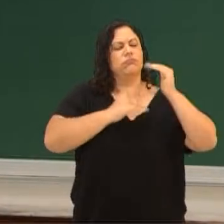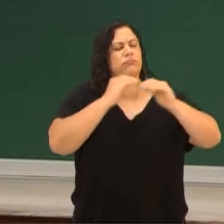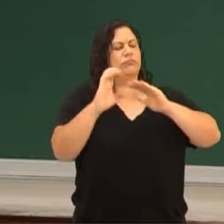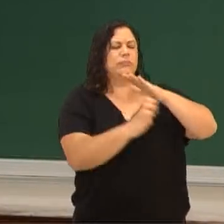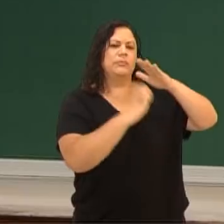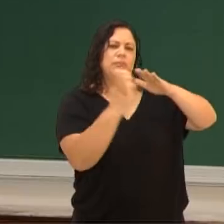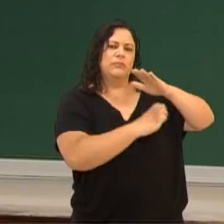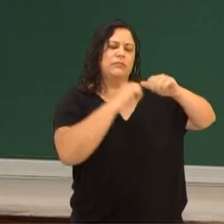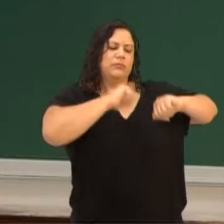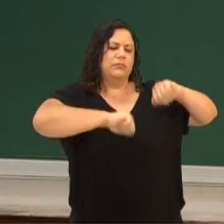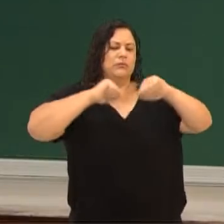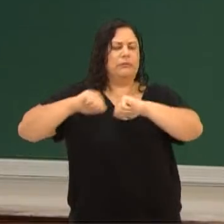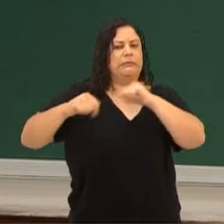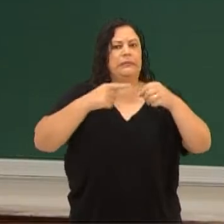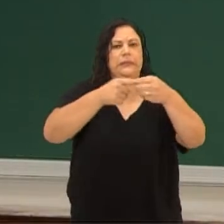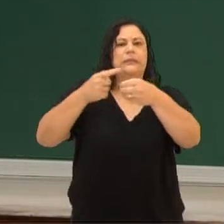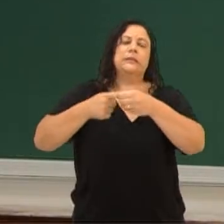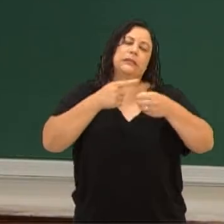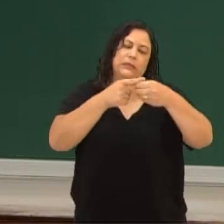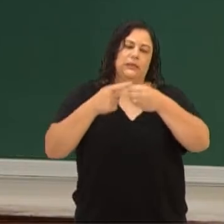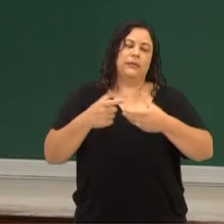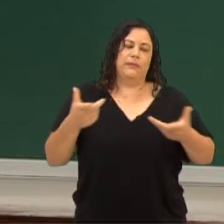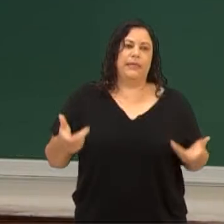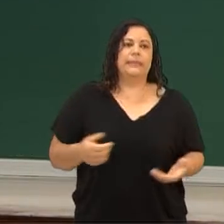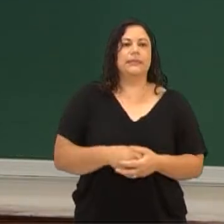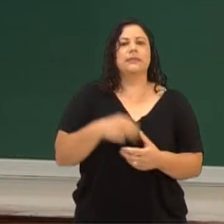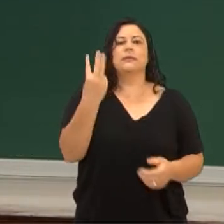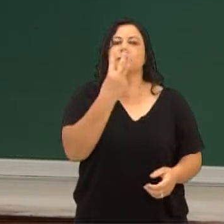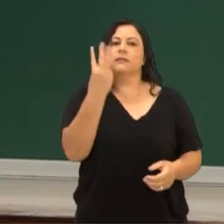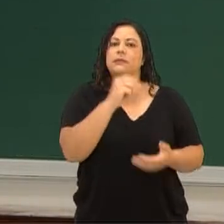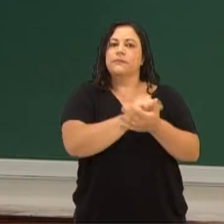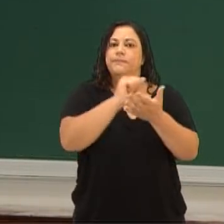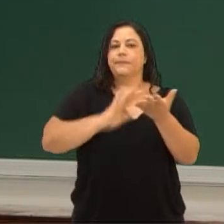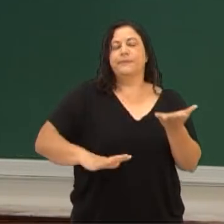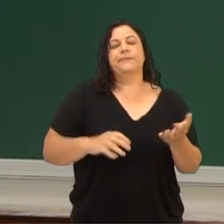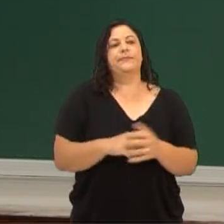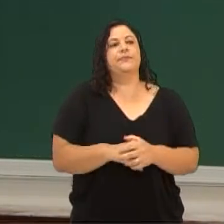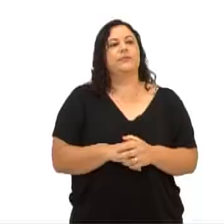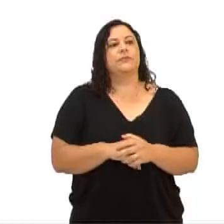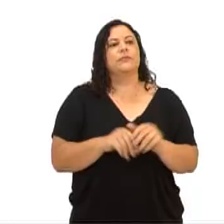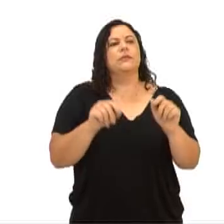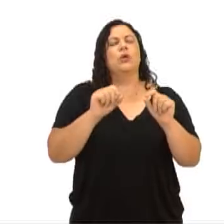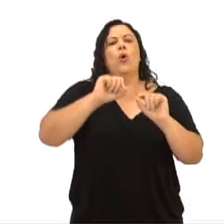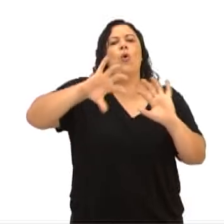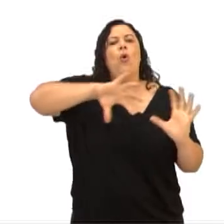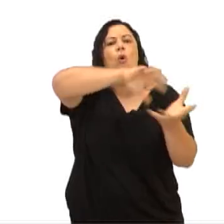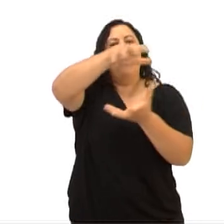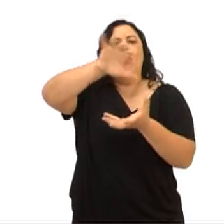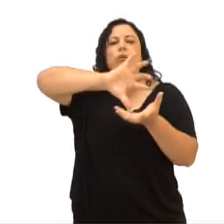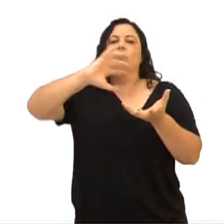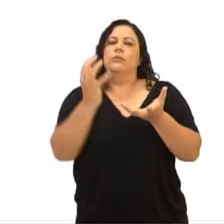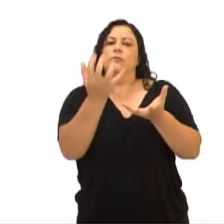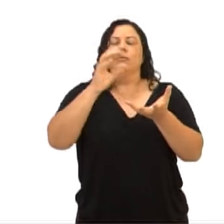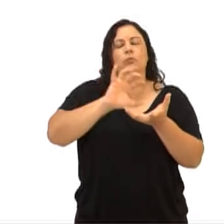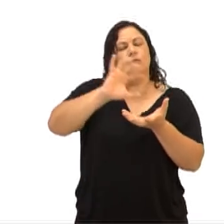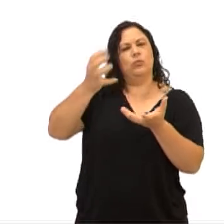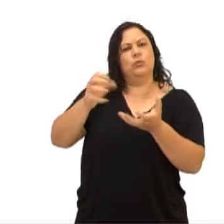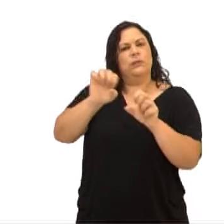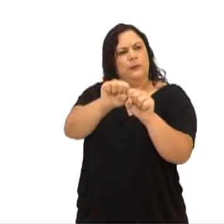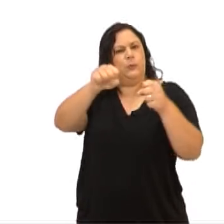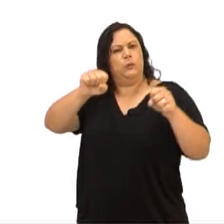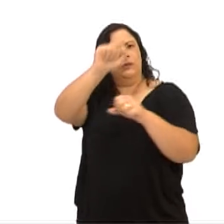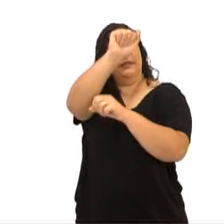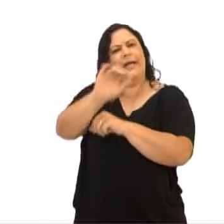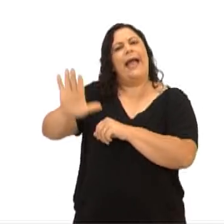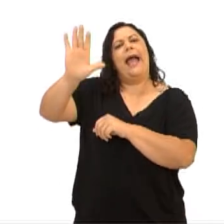industrializado, urbanizado. Bom, a terceira atividade, mais um questionário. O continente africano tem um gigante asiático como parceiro